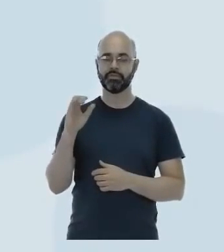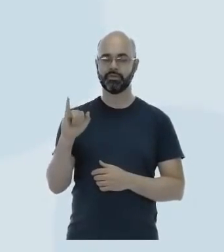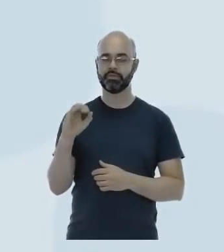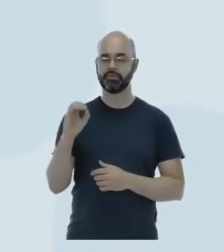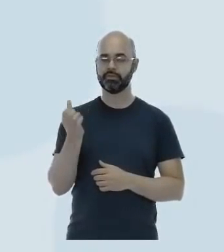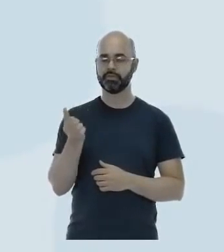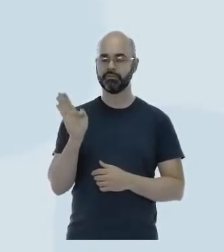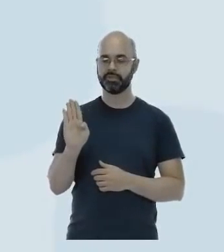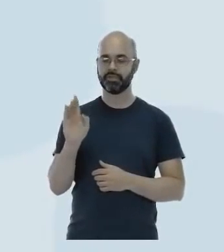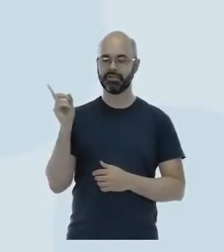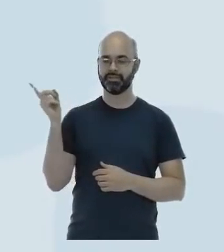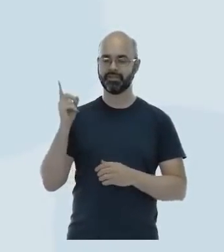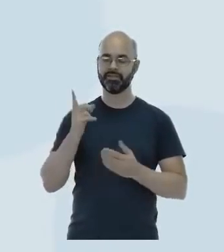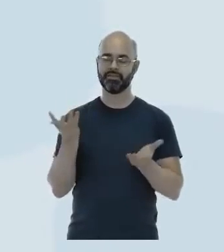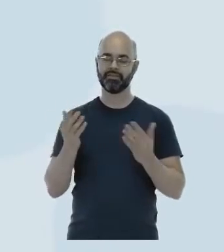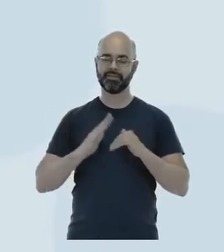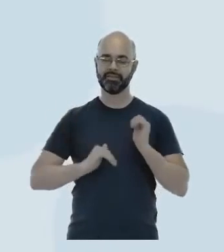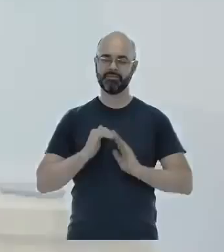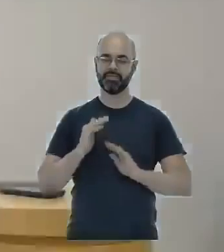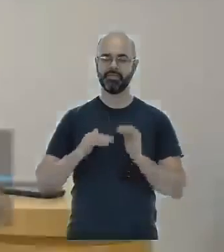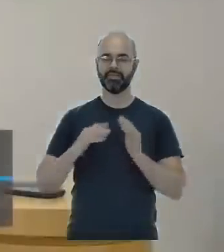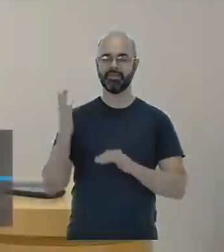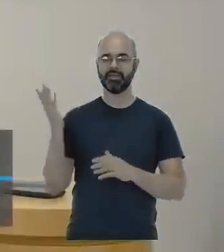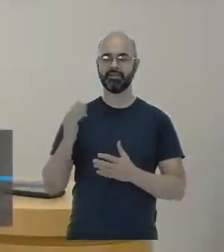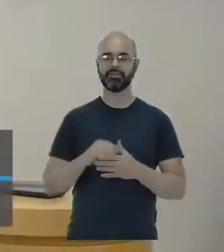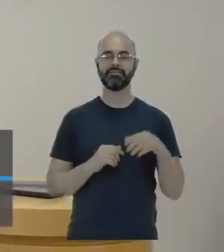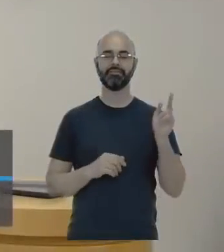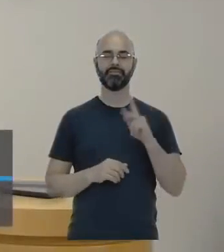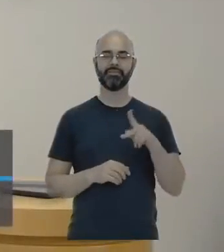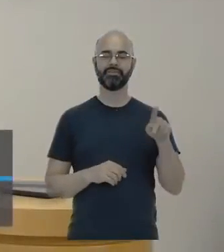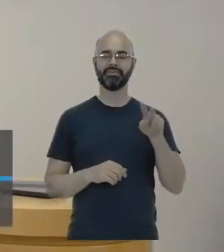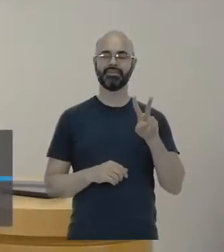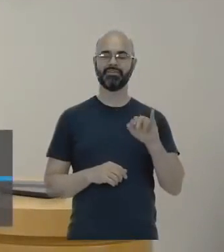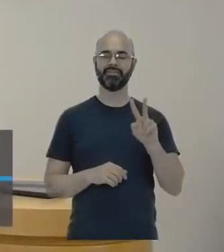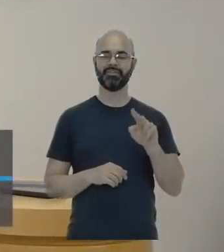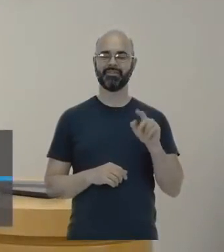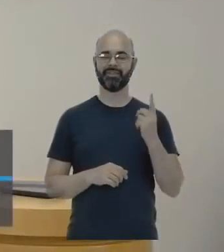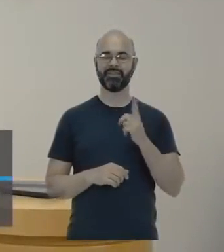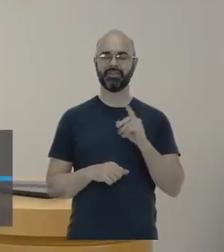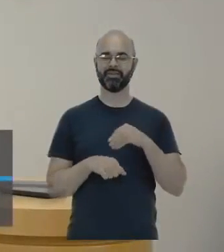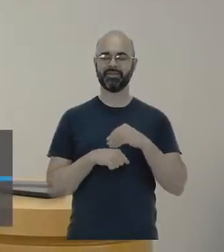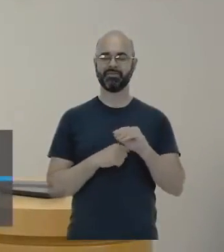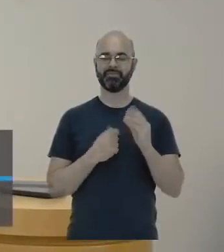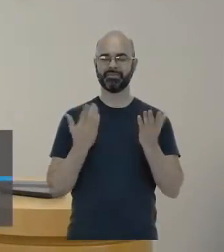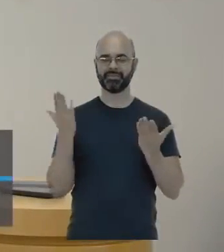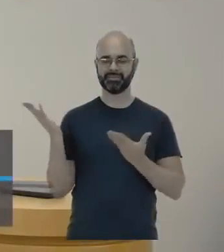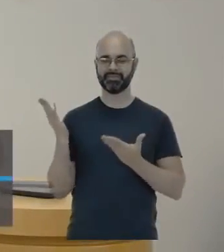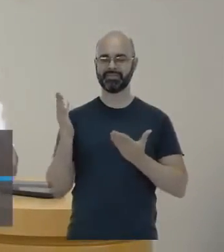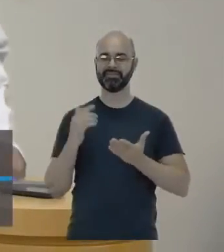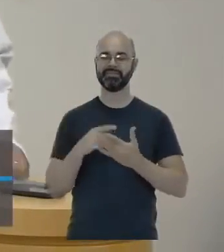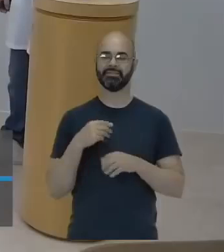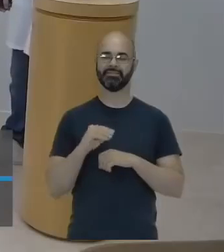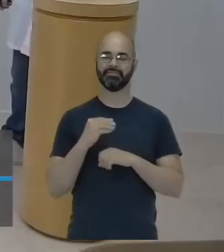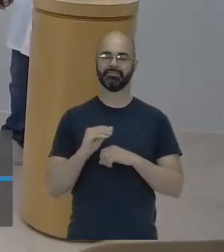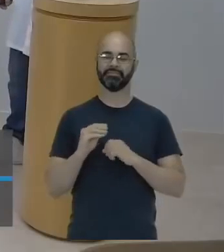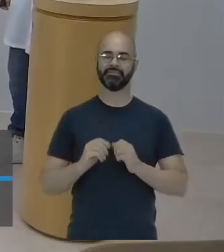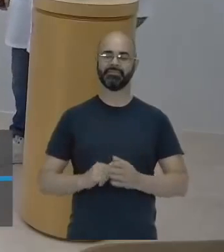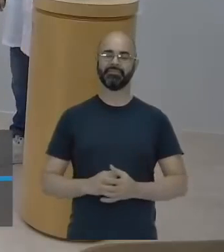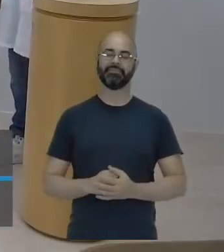05CI06B, tá bom? A professora Vivi vai dar aí as considerações finais aí, os recadinhos